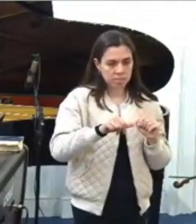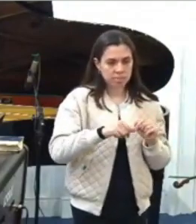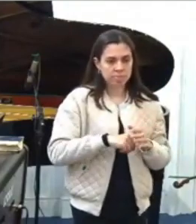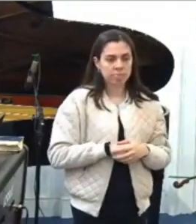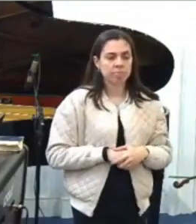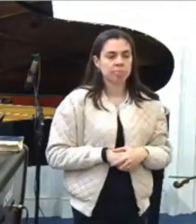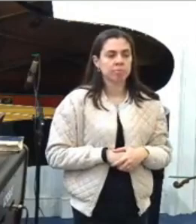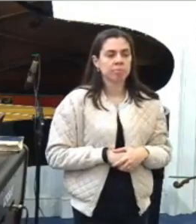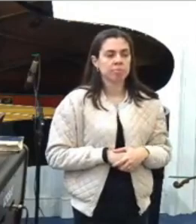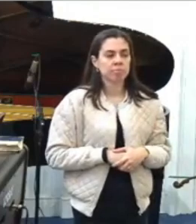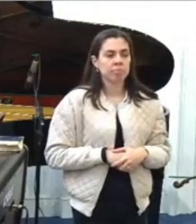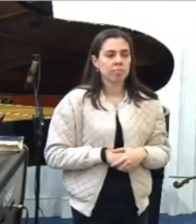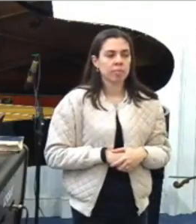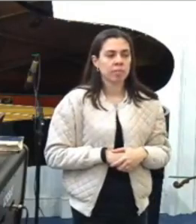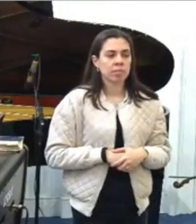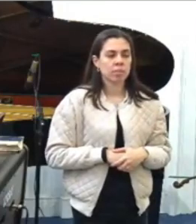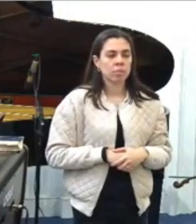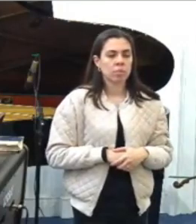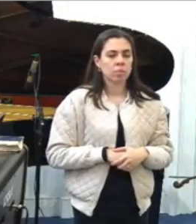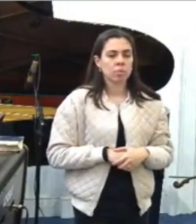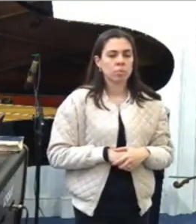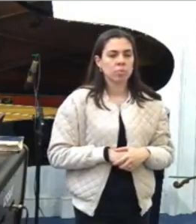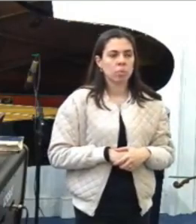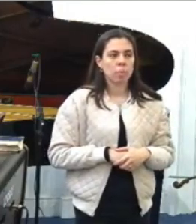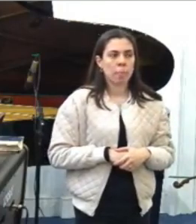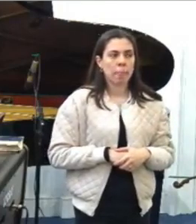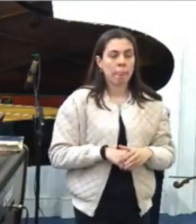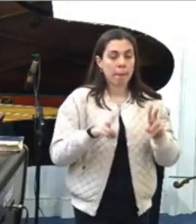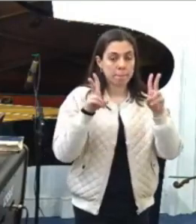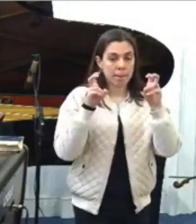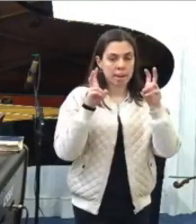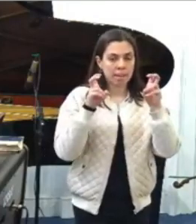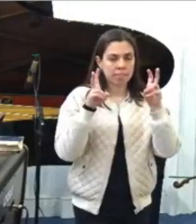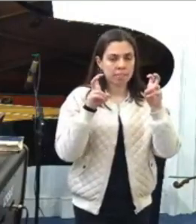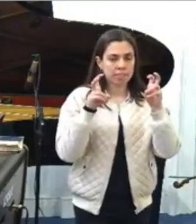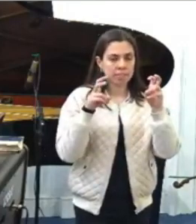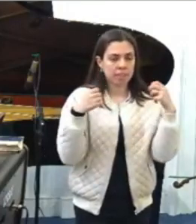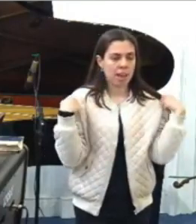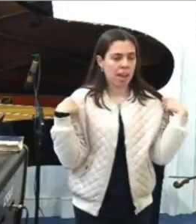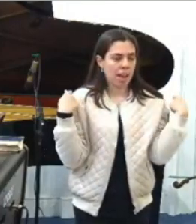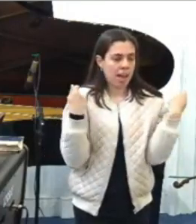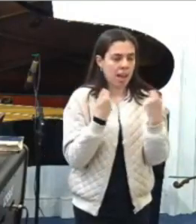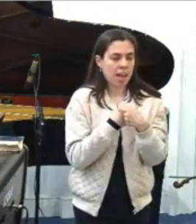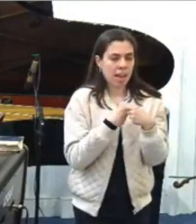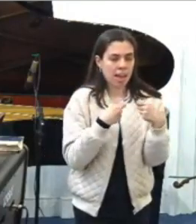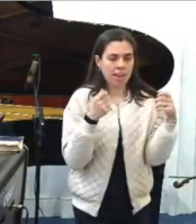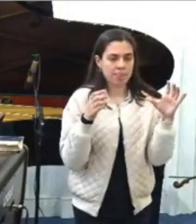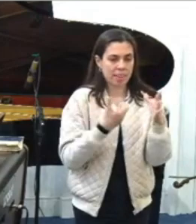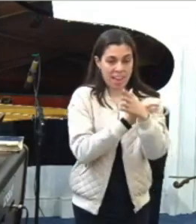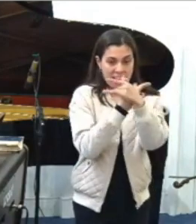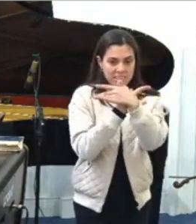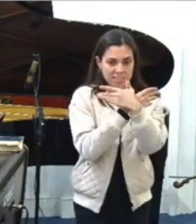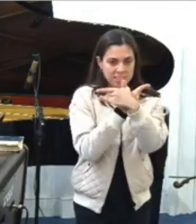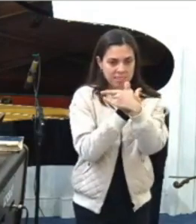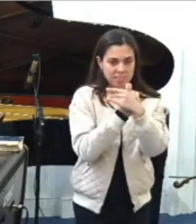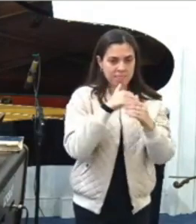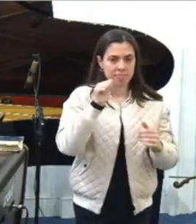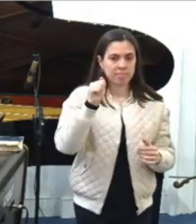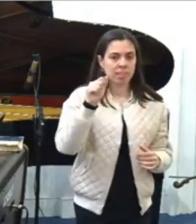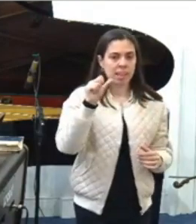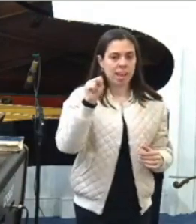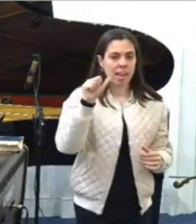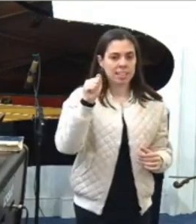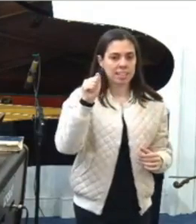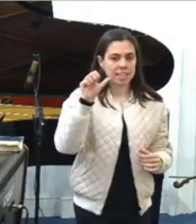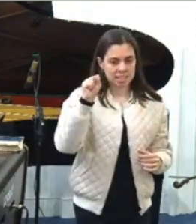minhas asas. O povo de Deus é um povo protegido. Talvez no